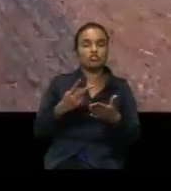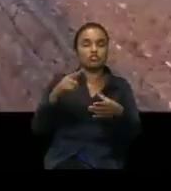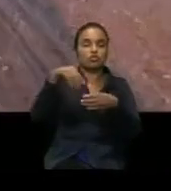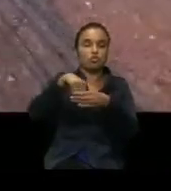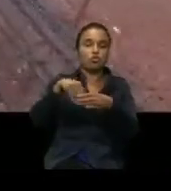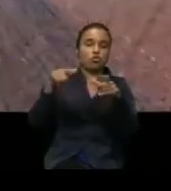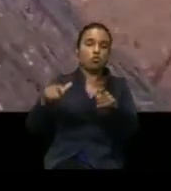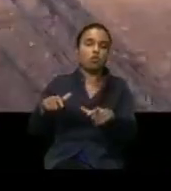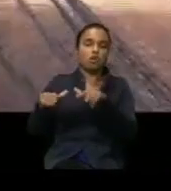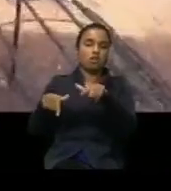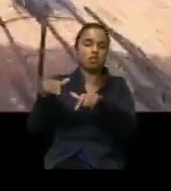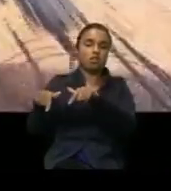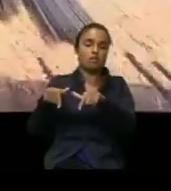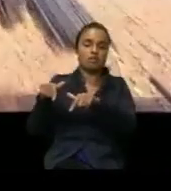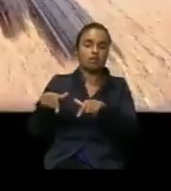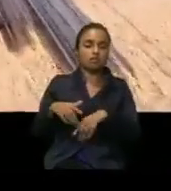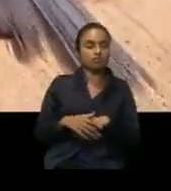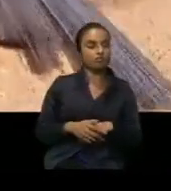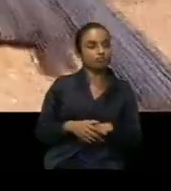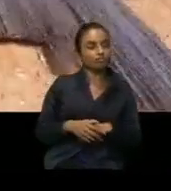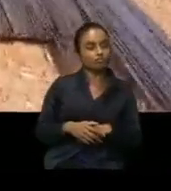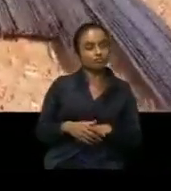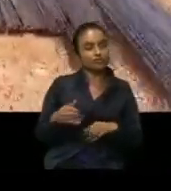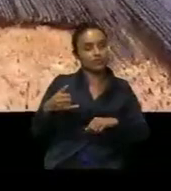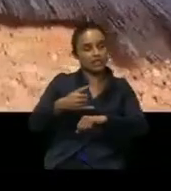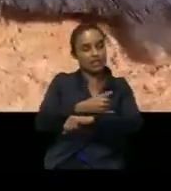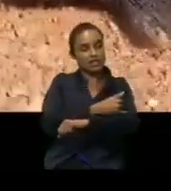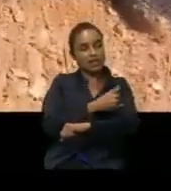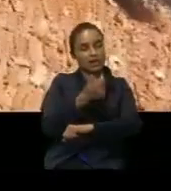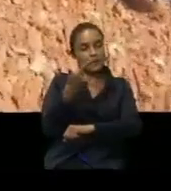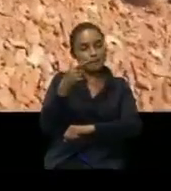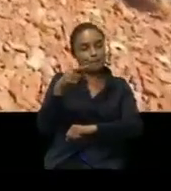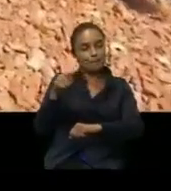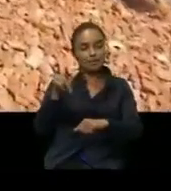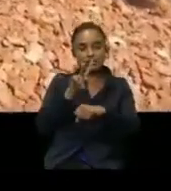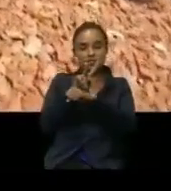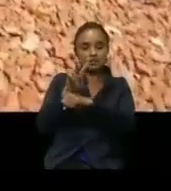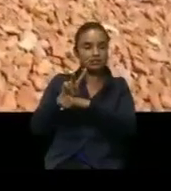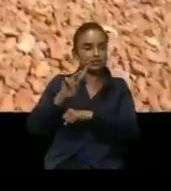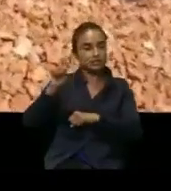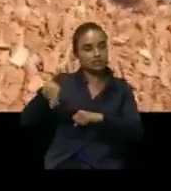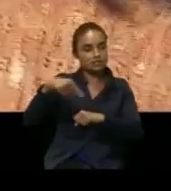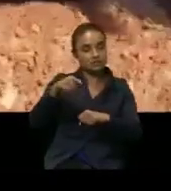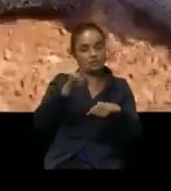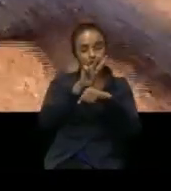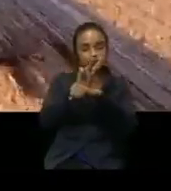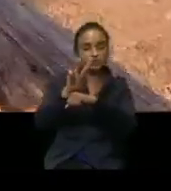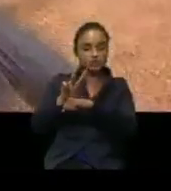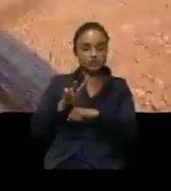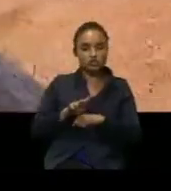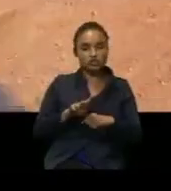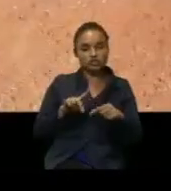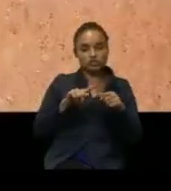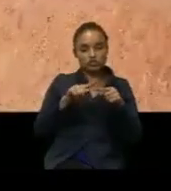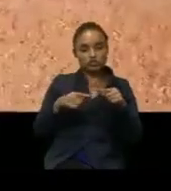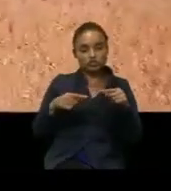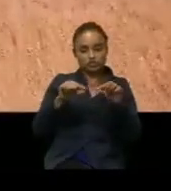início, o aço ele ainda não estava protegido, tá? Eles estavam fazendo essa proteção do aço, das pontas do